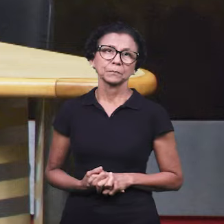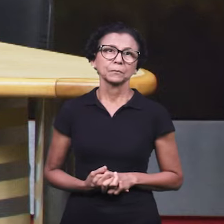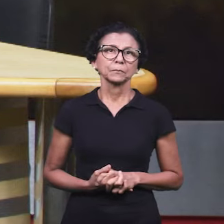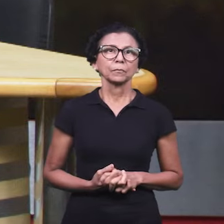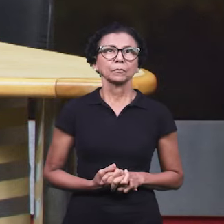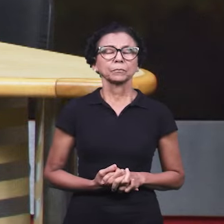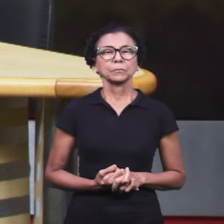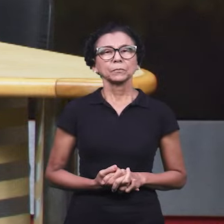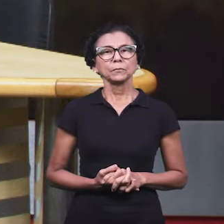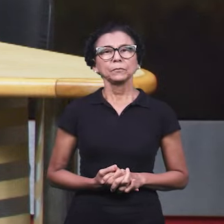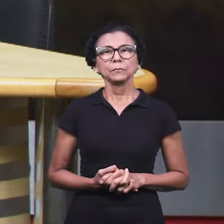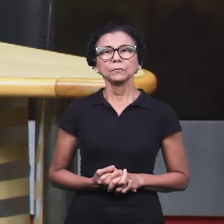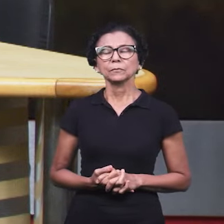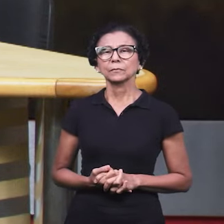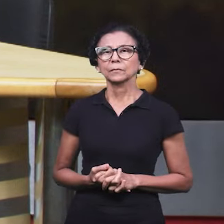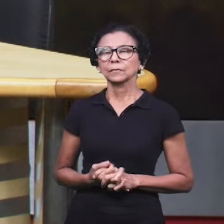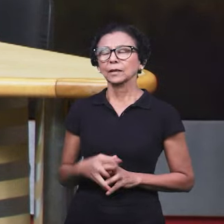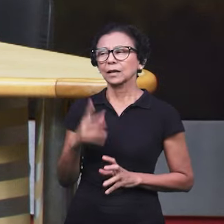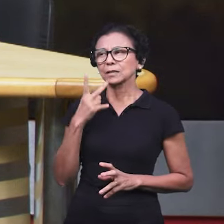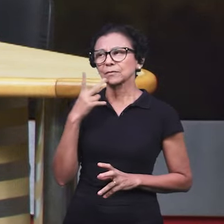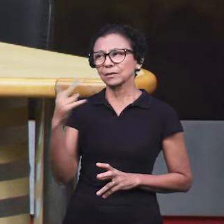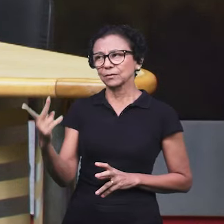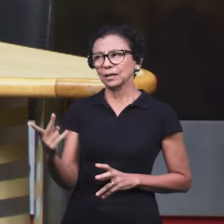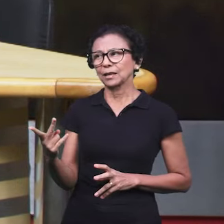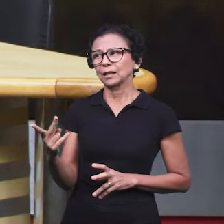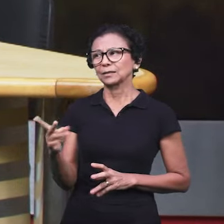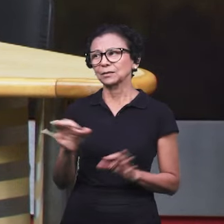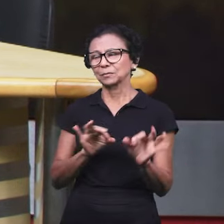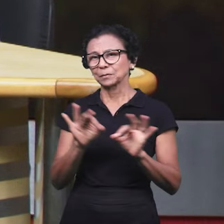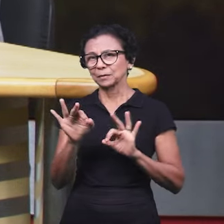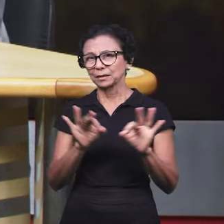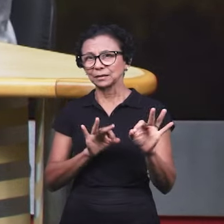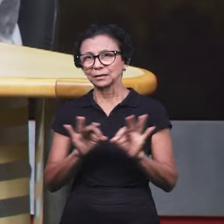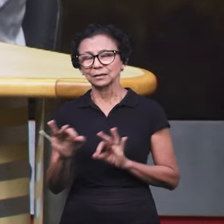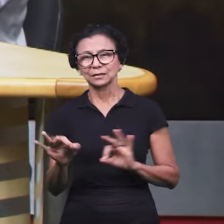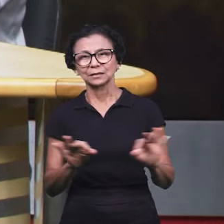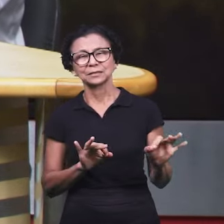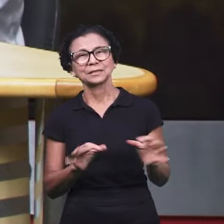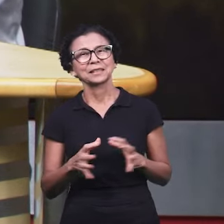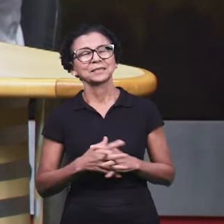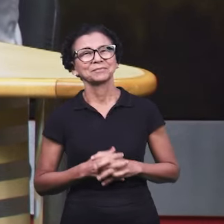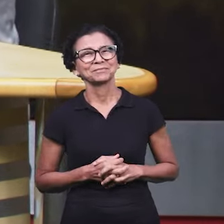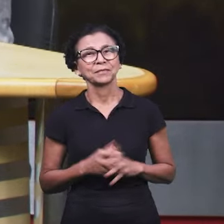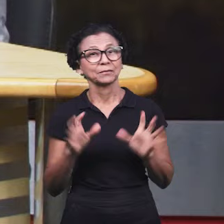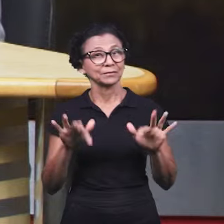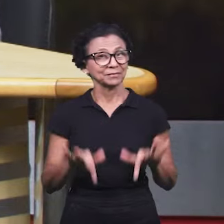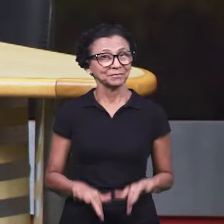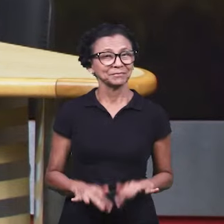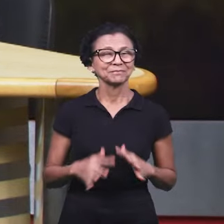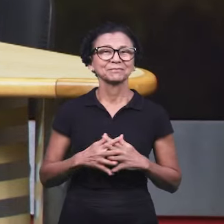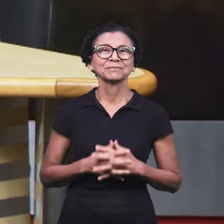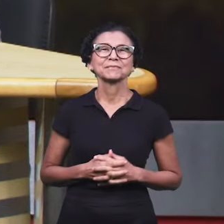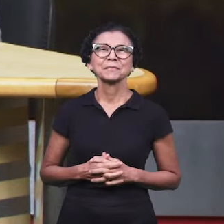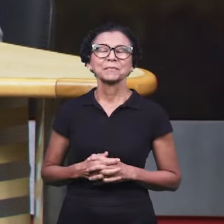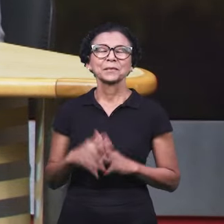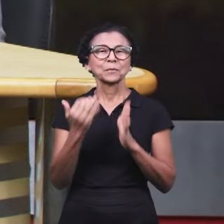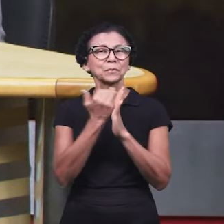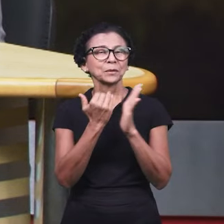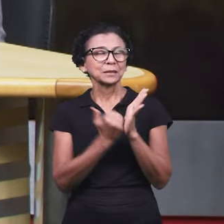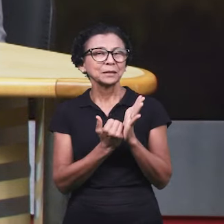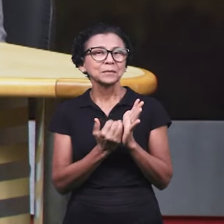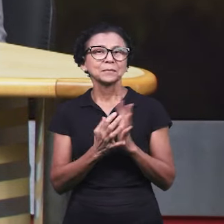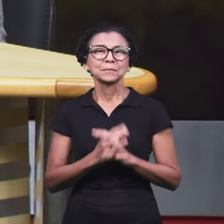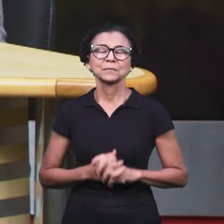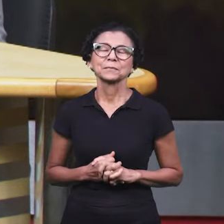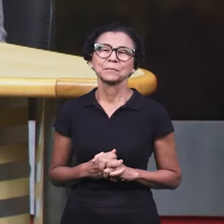de certa eu sei que você vai falar assim já estamos nos preparando para para finalizar mais esse programa